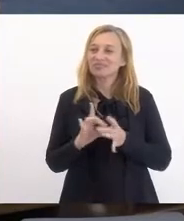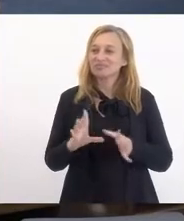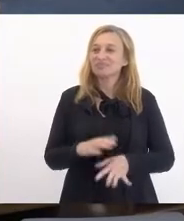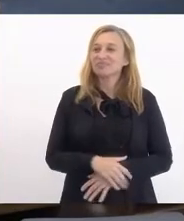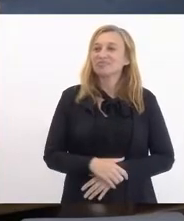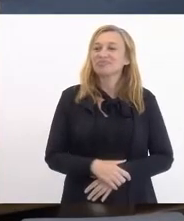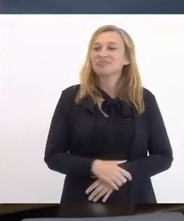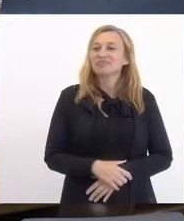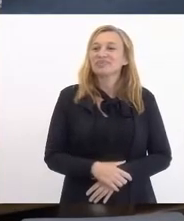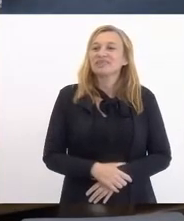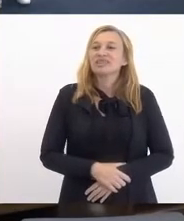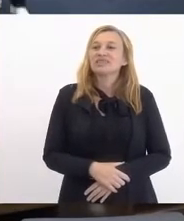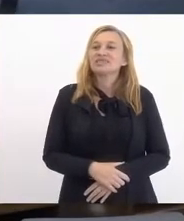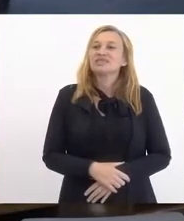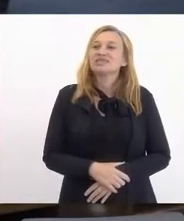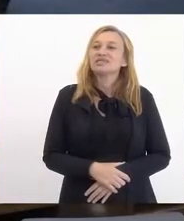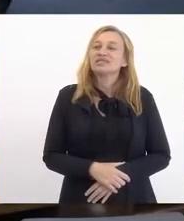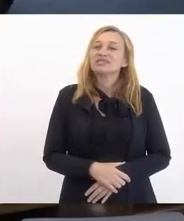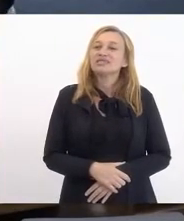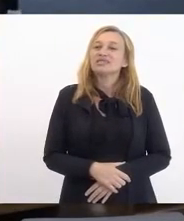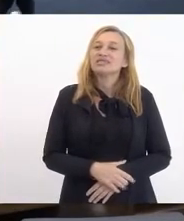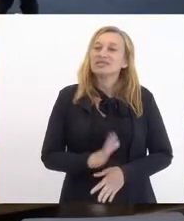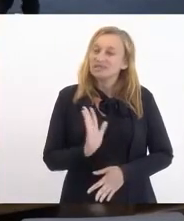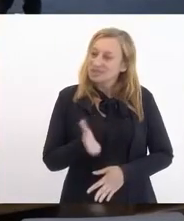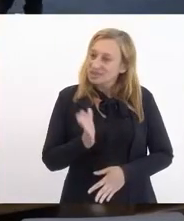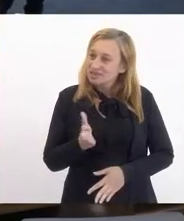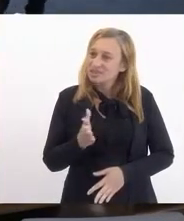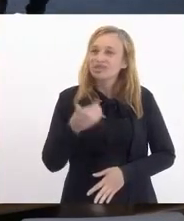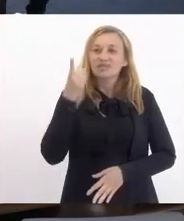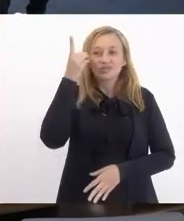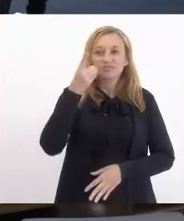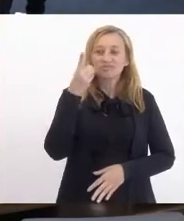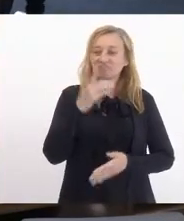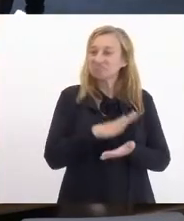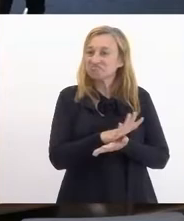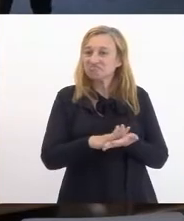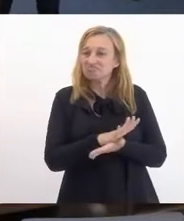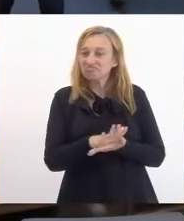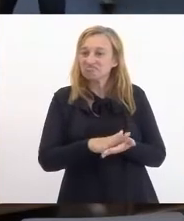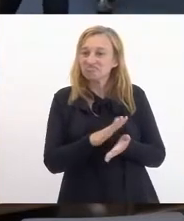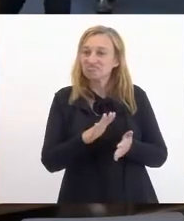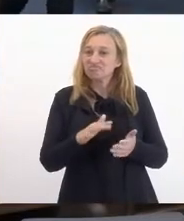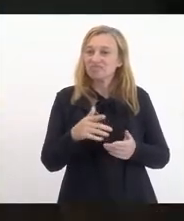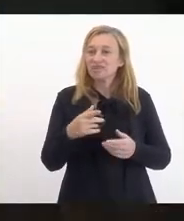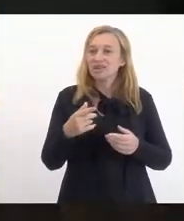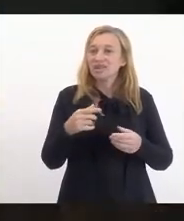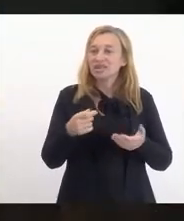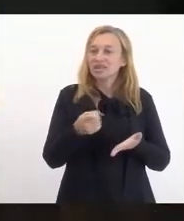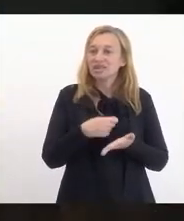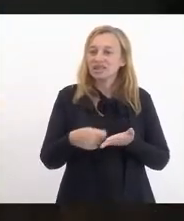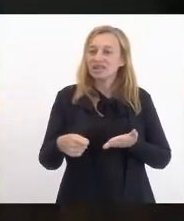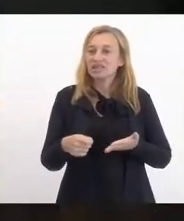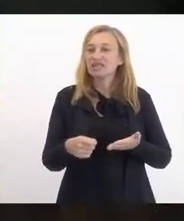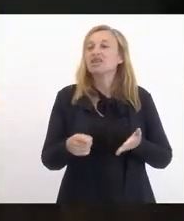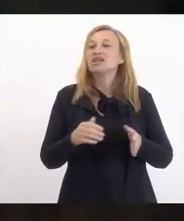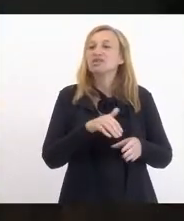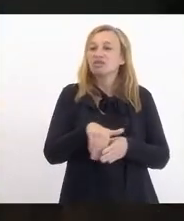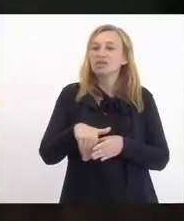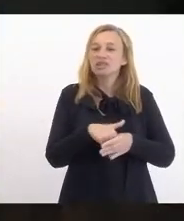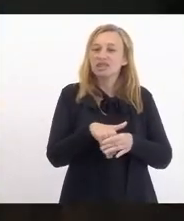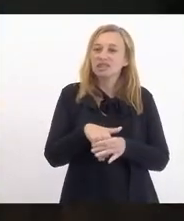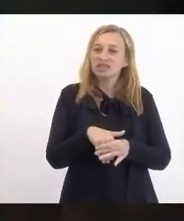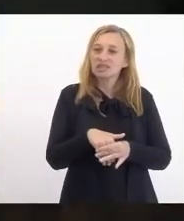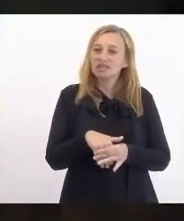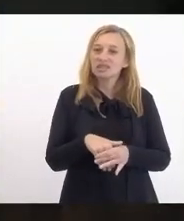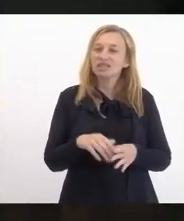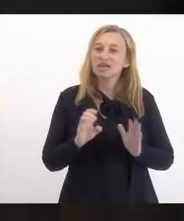Não, já concedo, deputada. Não havendo mais oradores inscritos, em votação